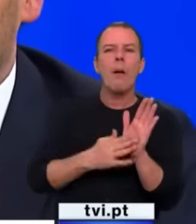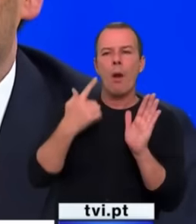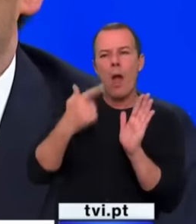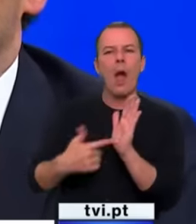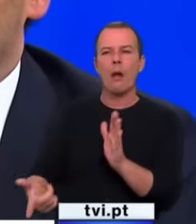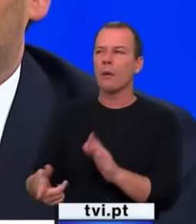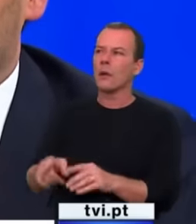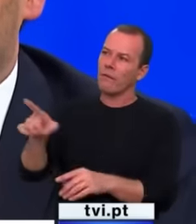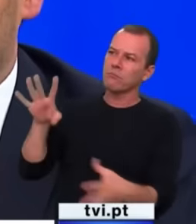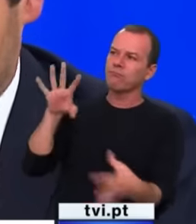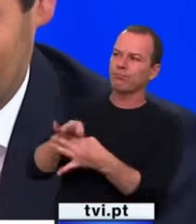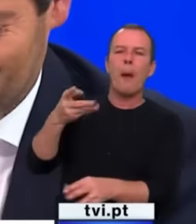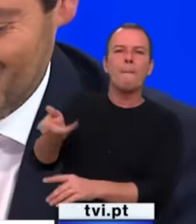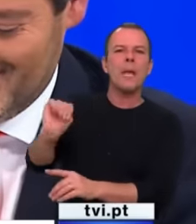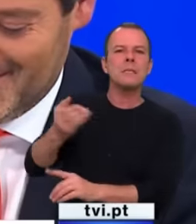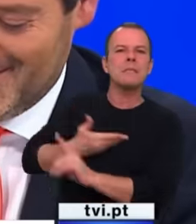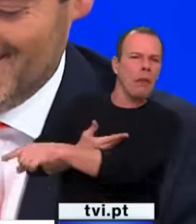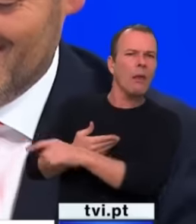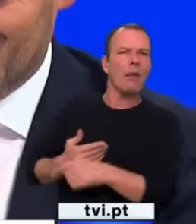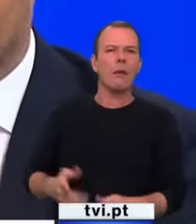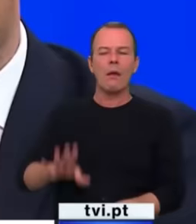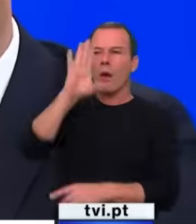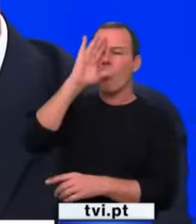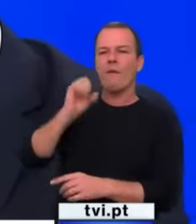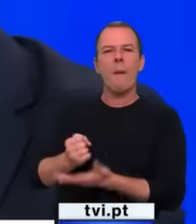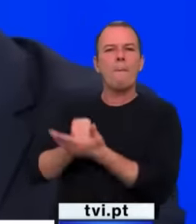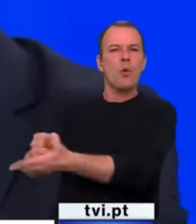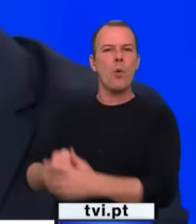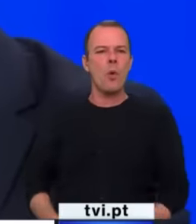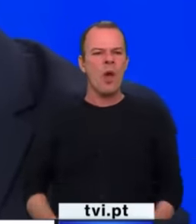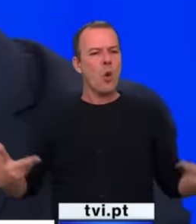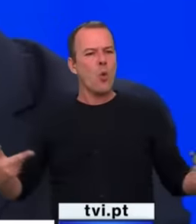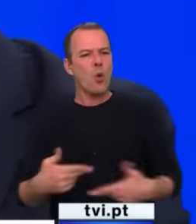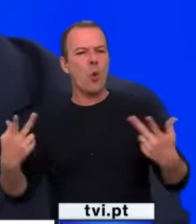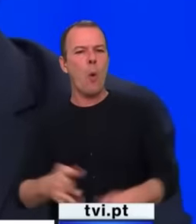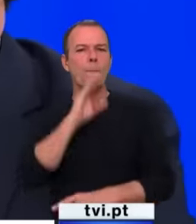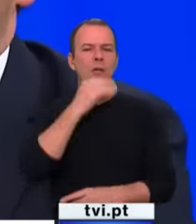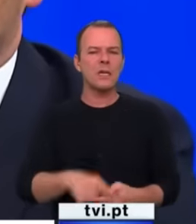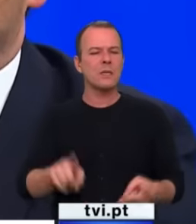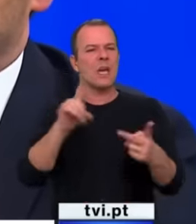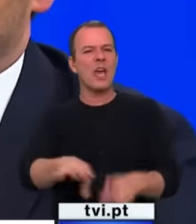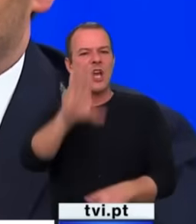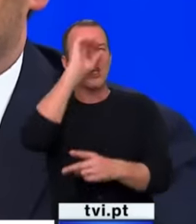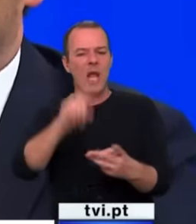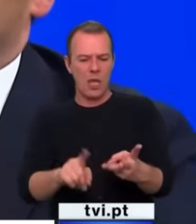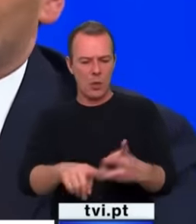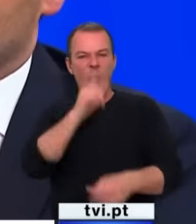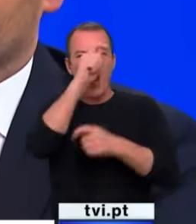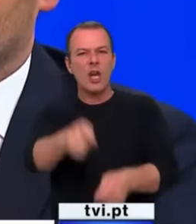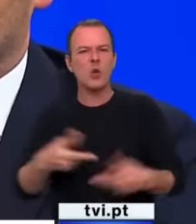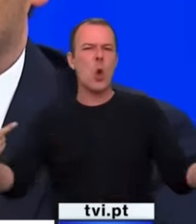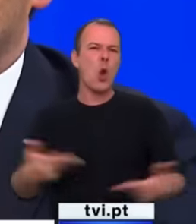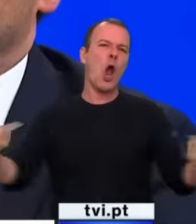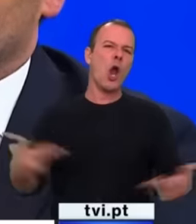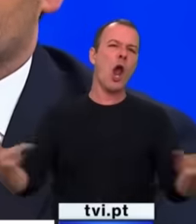e era do PSD. Apoiava o governo, cortou os polícias, cortou os trabalhadores do Estado, os agricultores. Não, mas